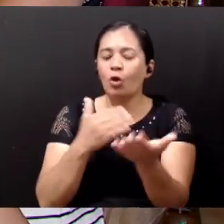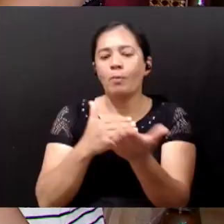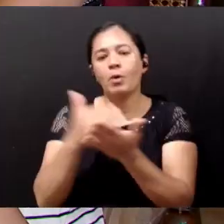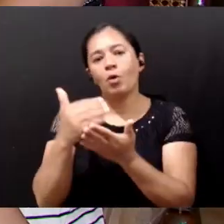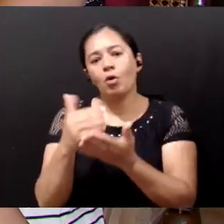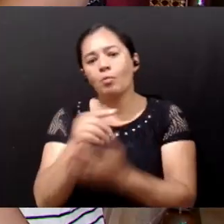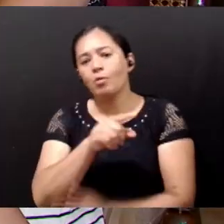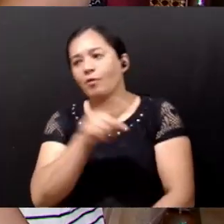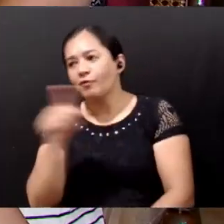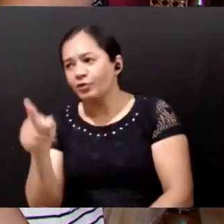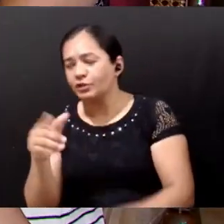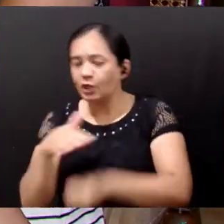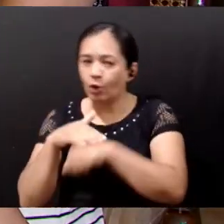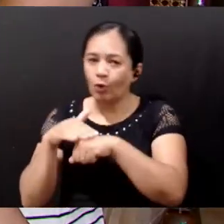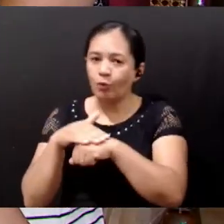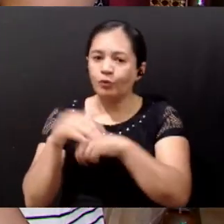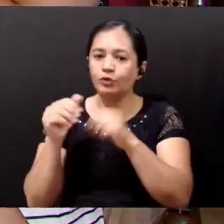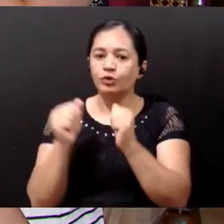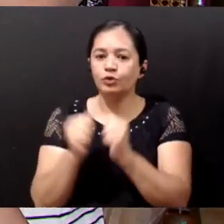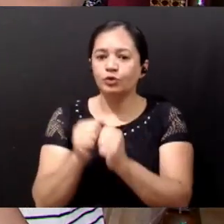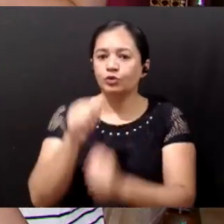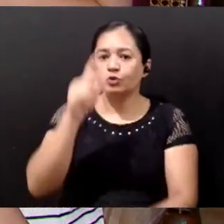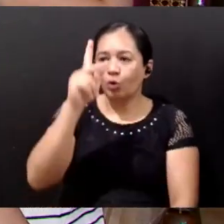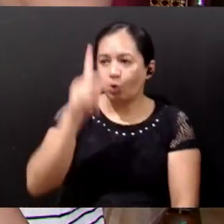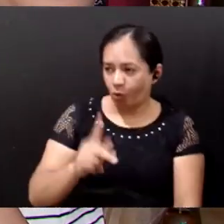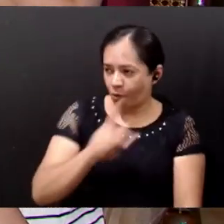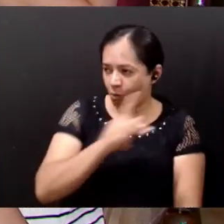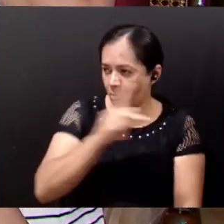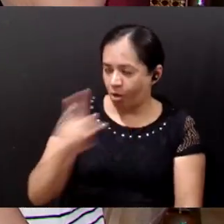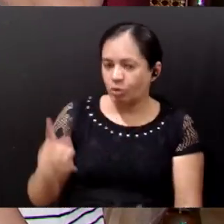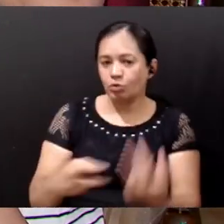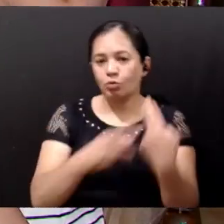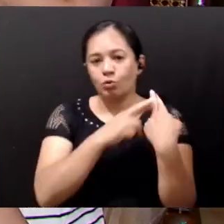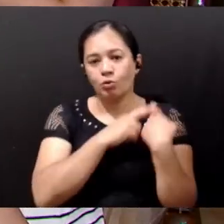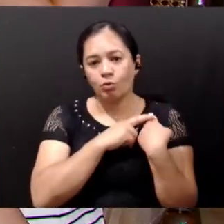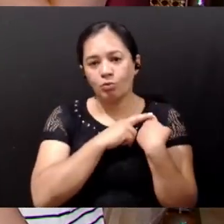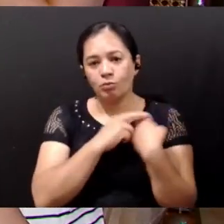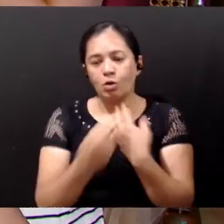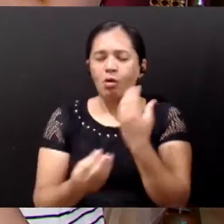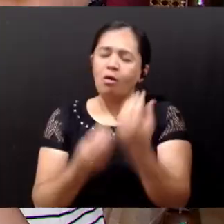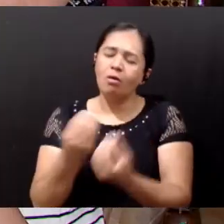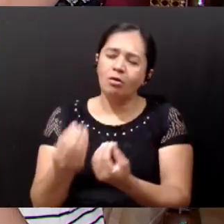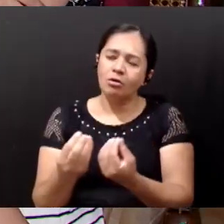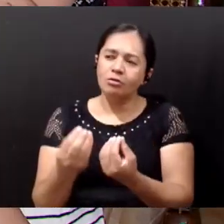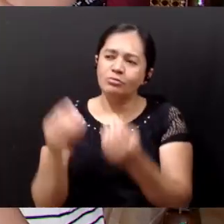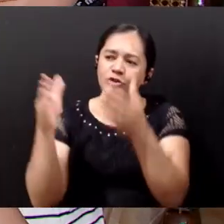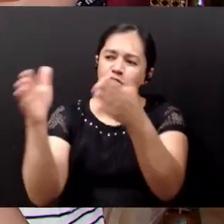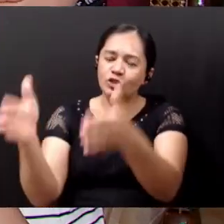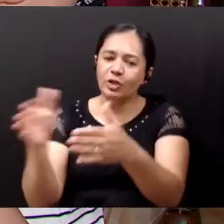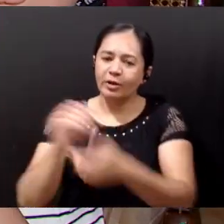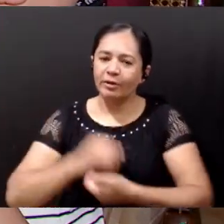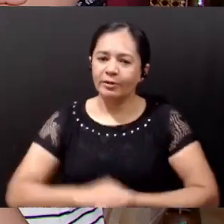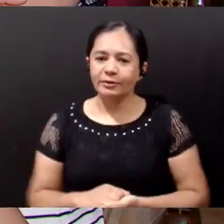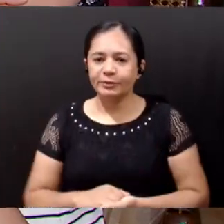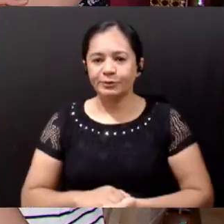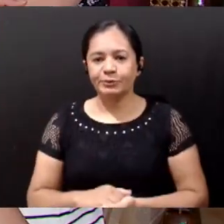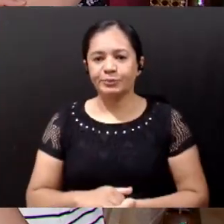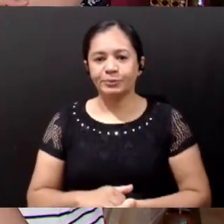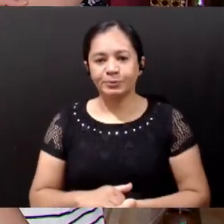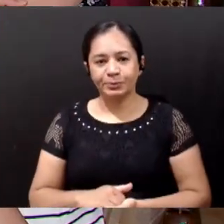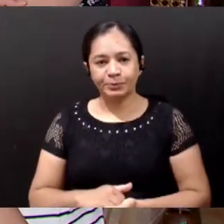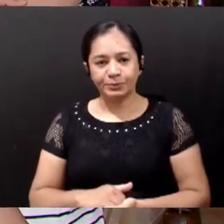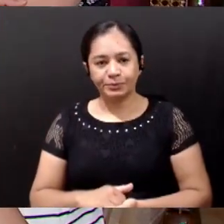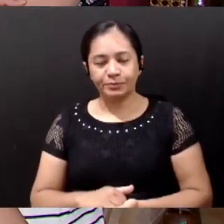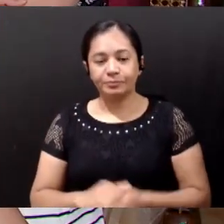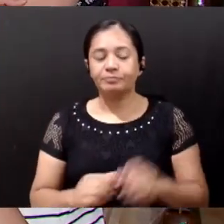conversar com o pároco responsável ou como que foi chegar até a catedral? Sim, porque onde ela estava,